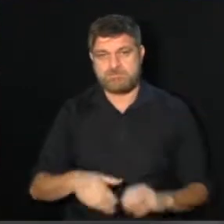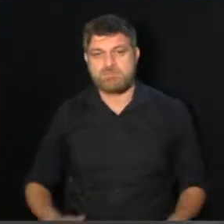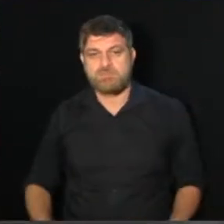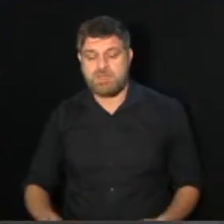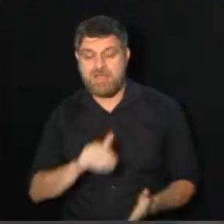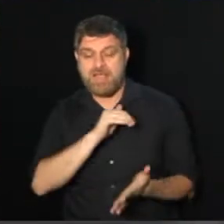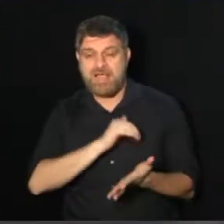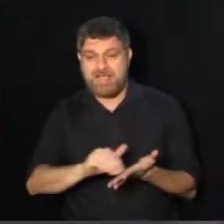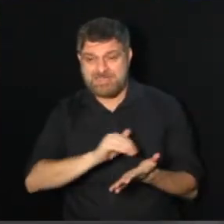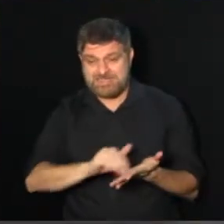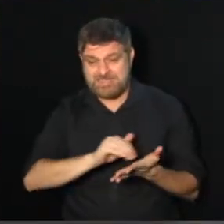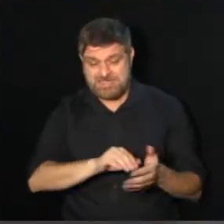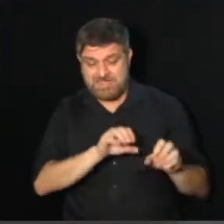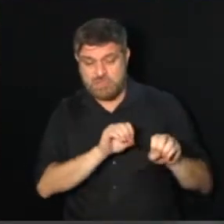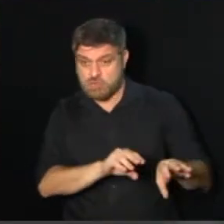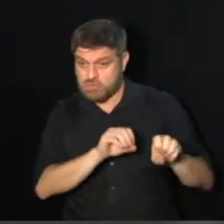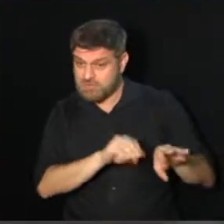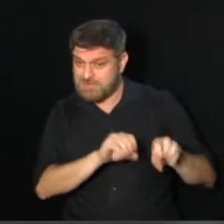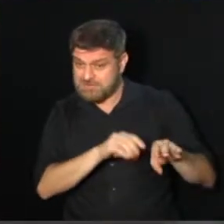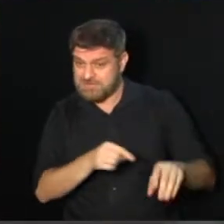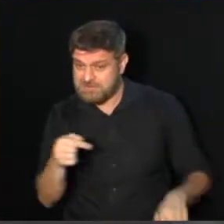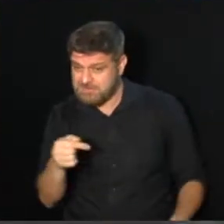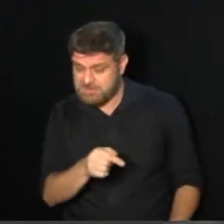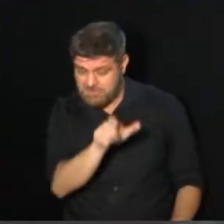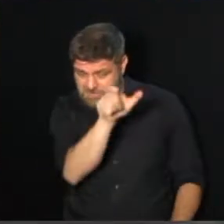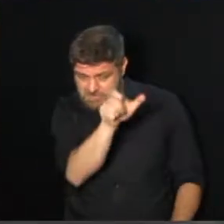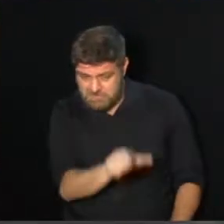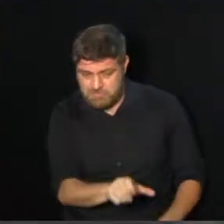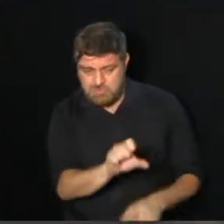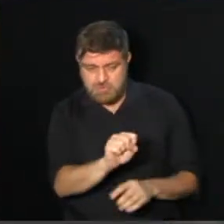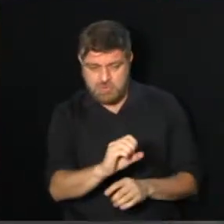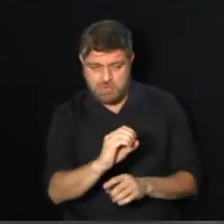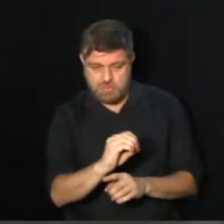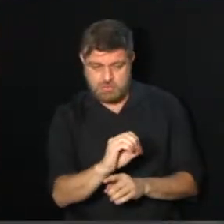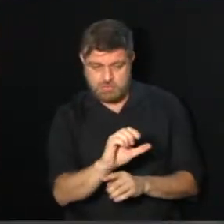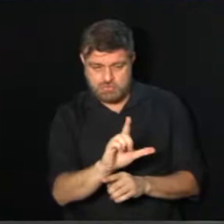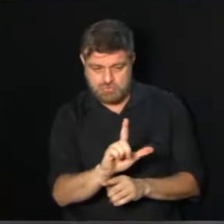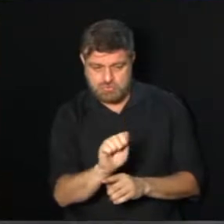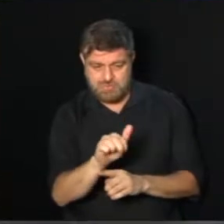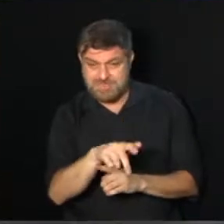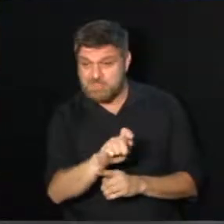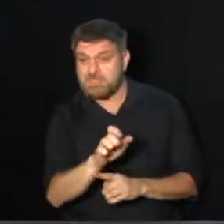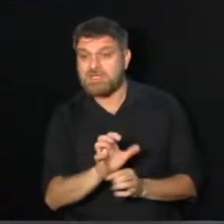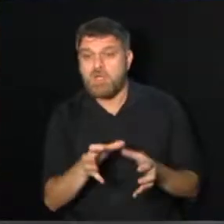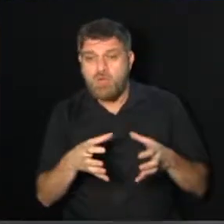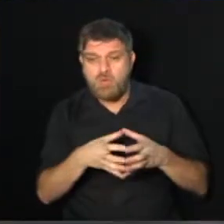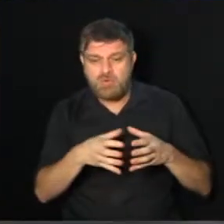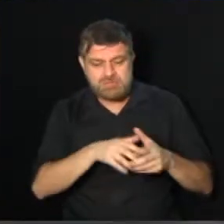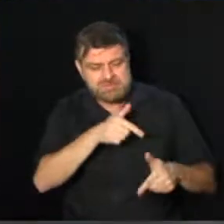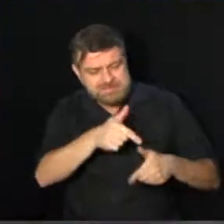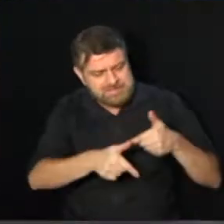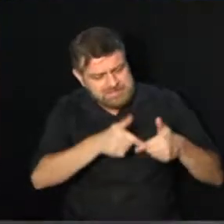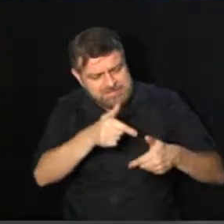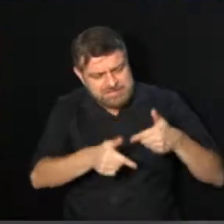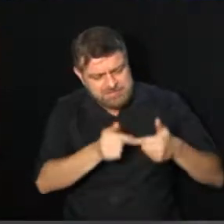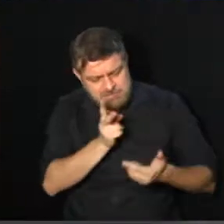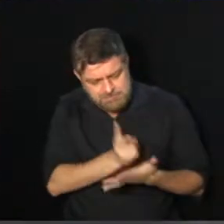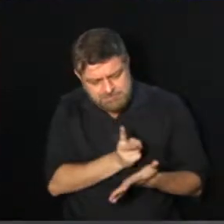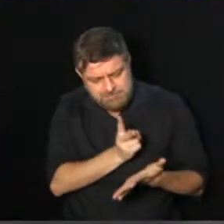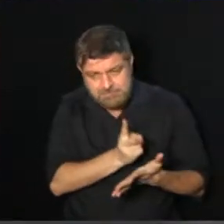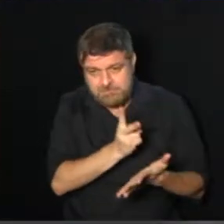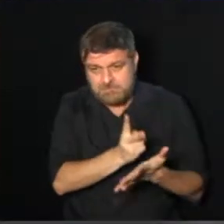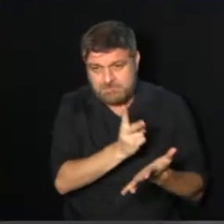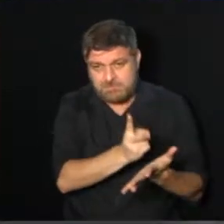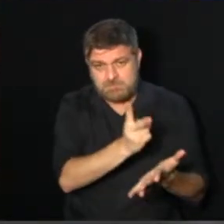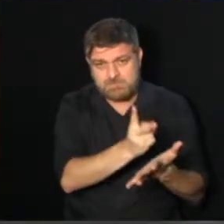secretária Solange estimula uma equipe de trabalho permanente com isso, que